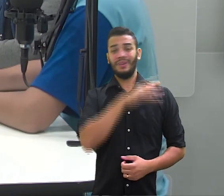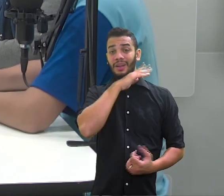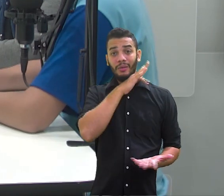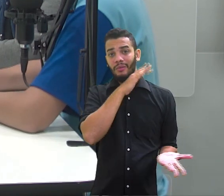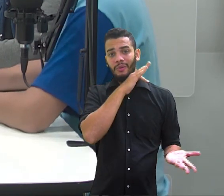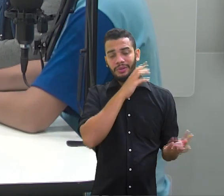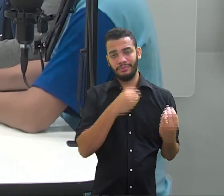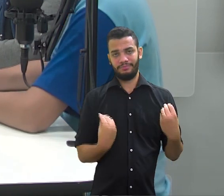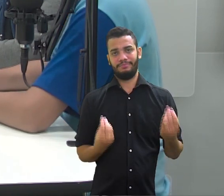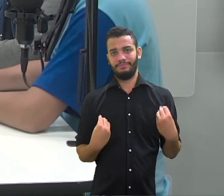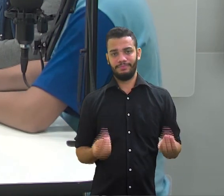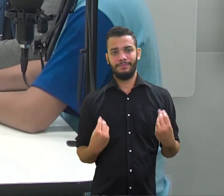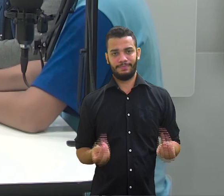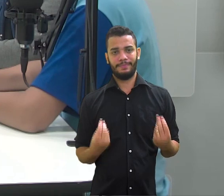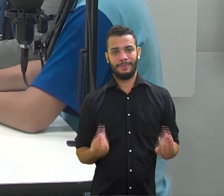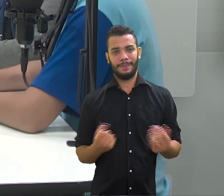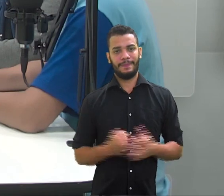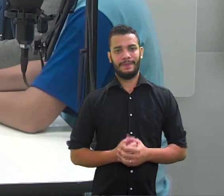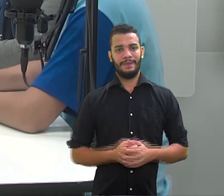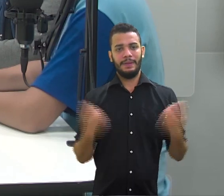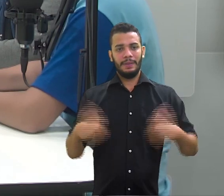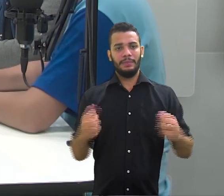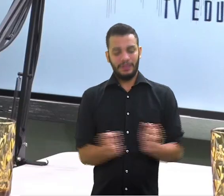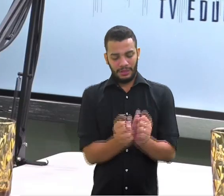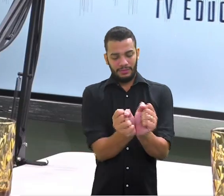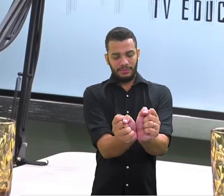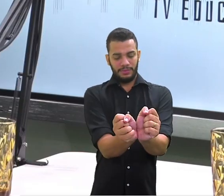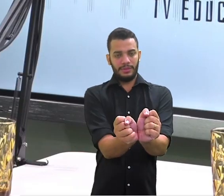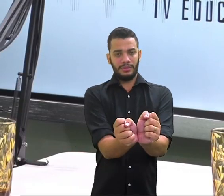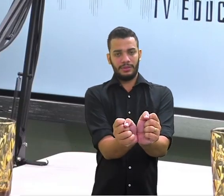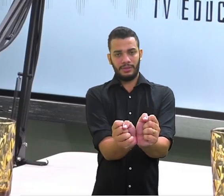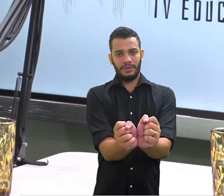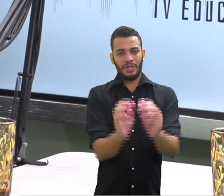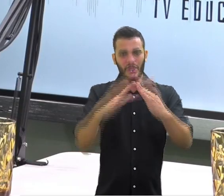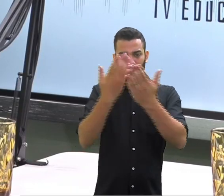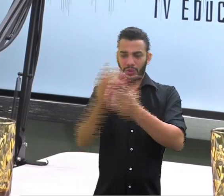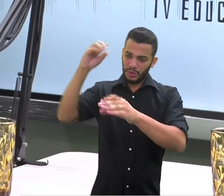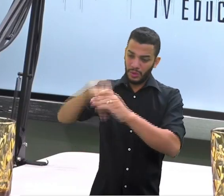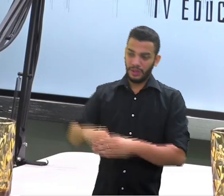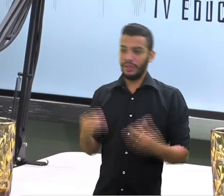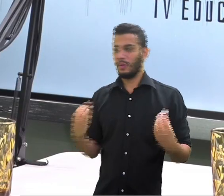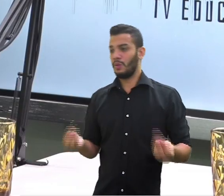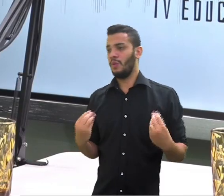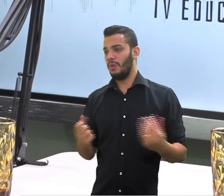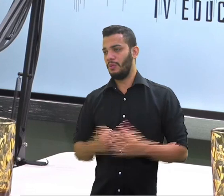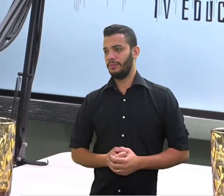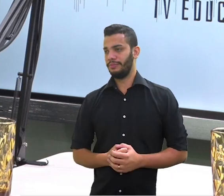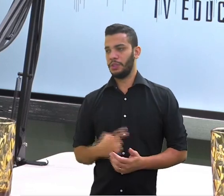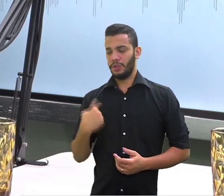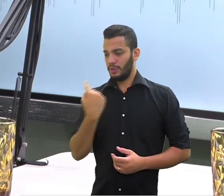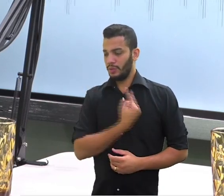ao ponto de algemar um aluno porque eu tive que manter tive que manter a minha segurança e a dele, porque ele